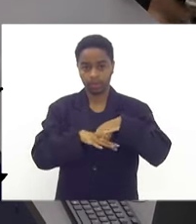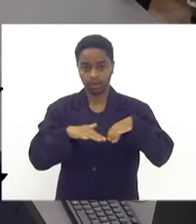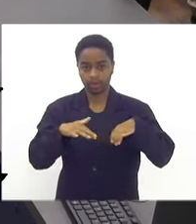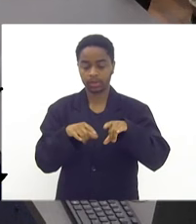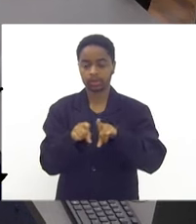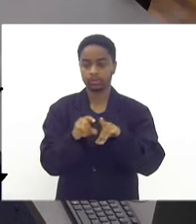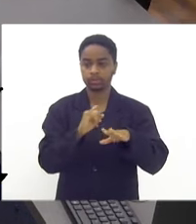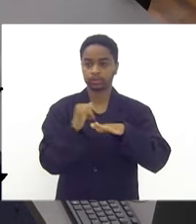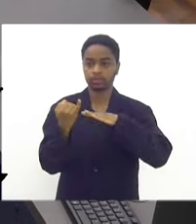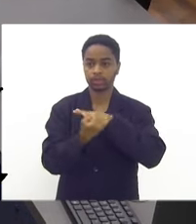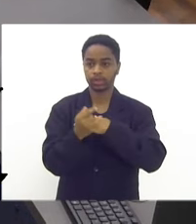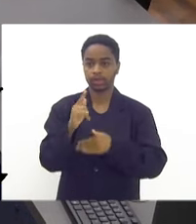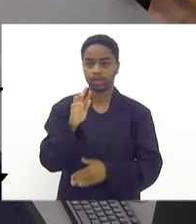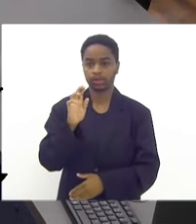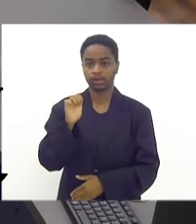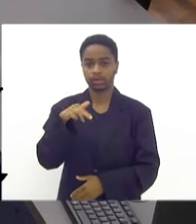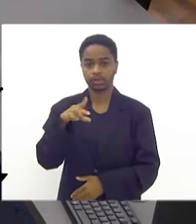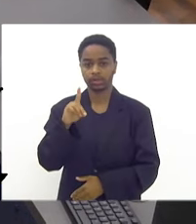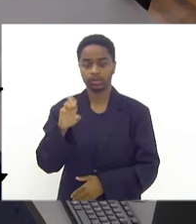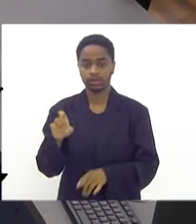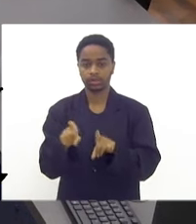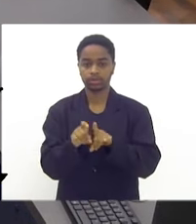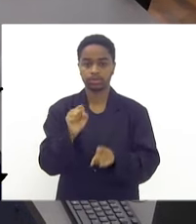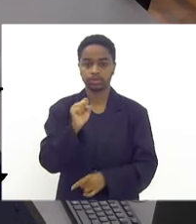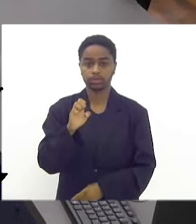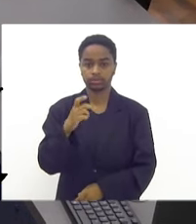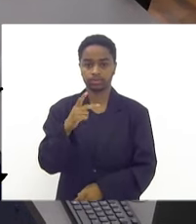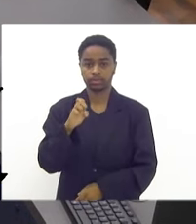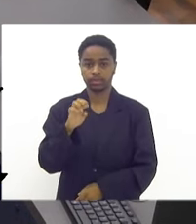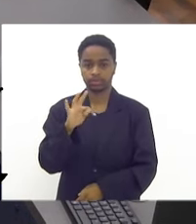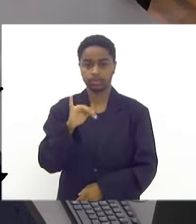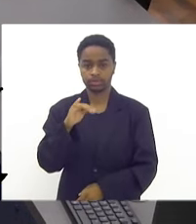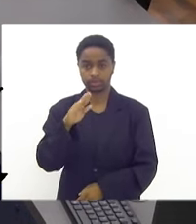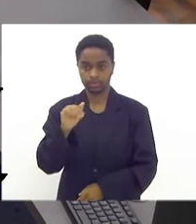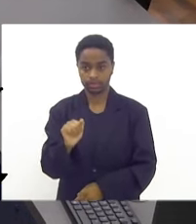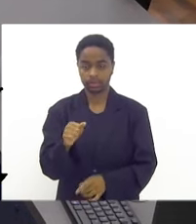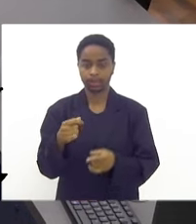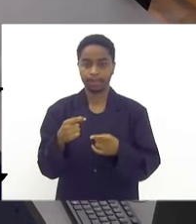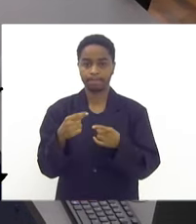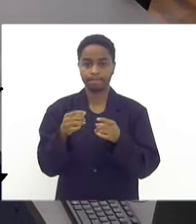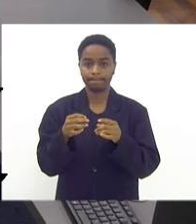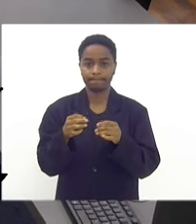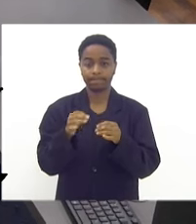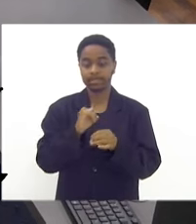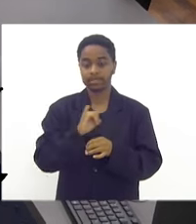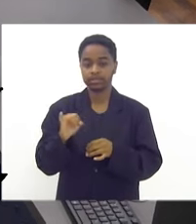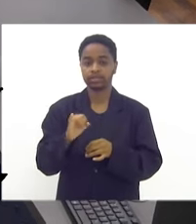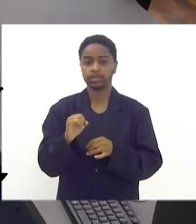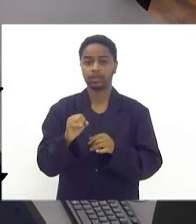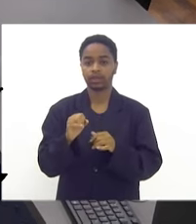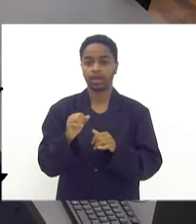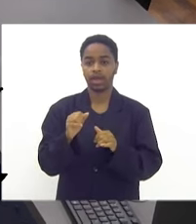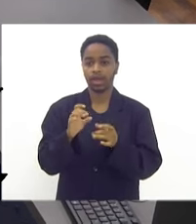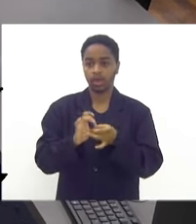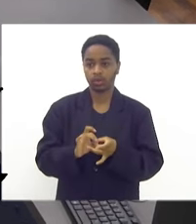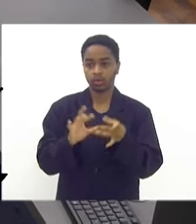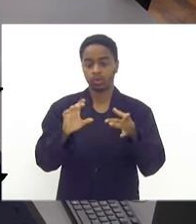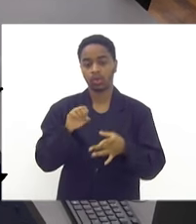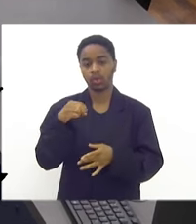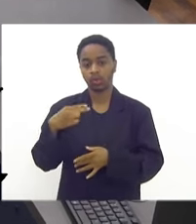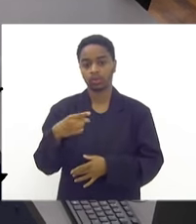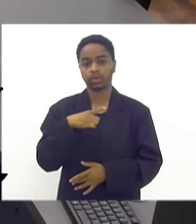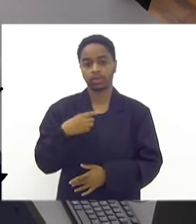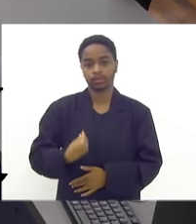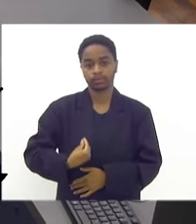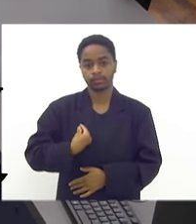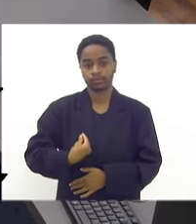Grande e Bahia de sepea ou em portos mesmo estando certificados ou autorizados e contando com a presença dos